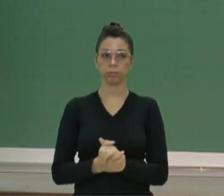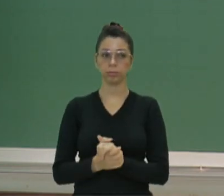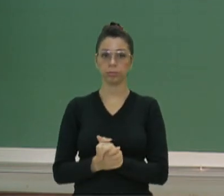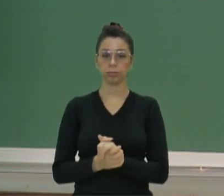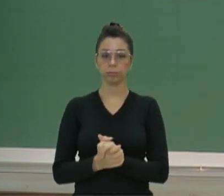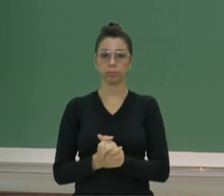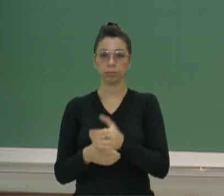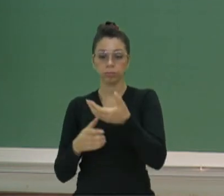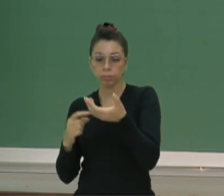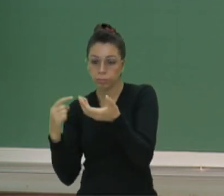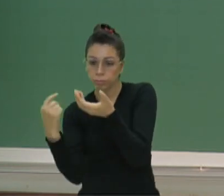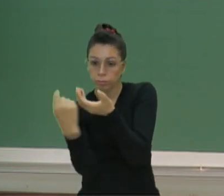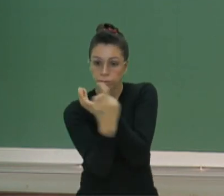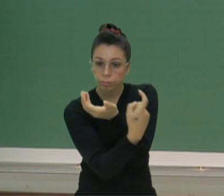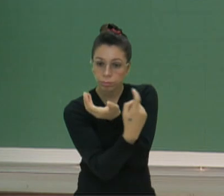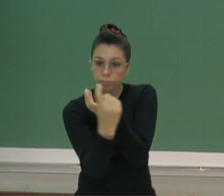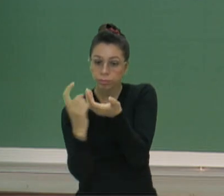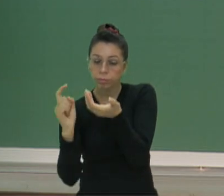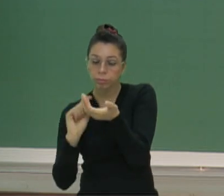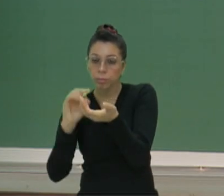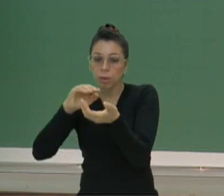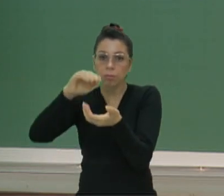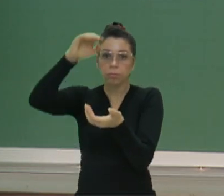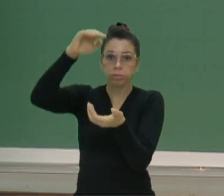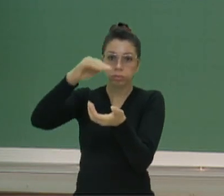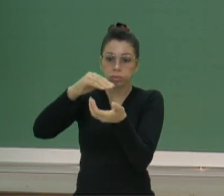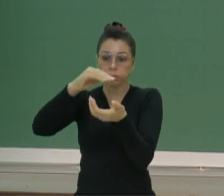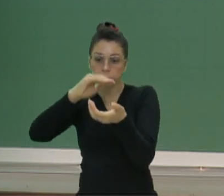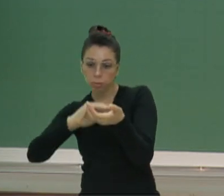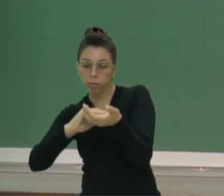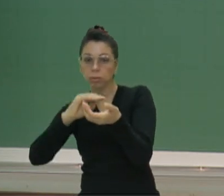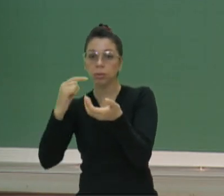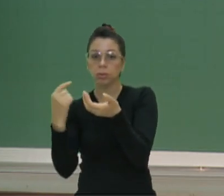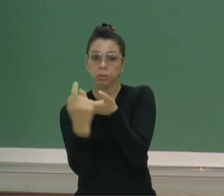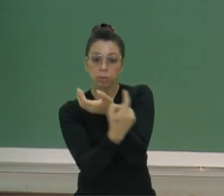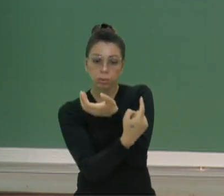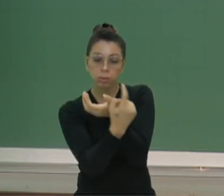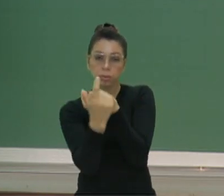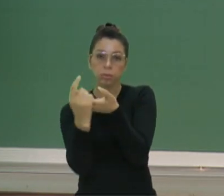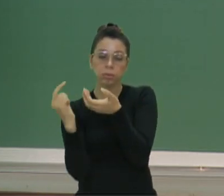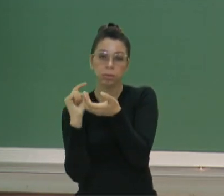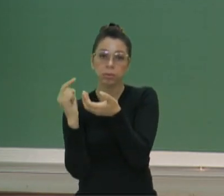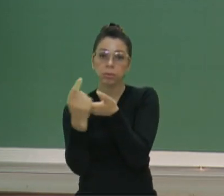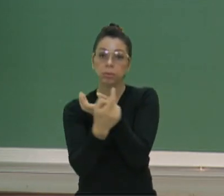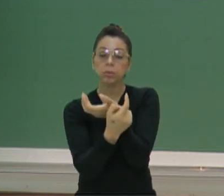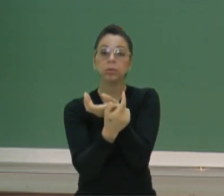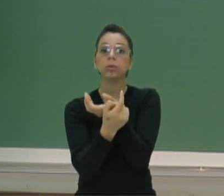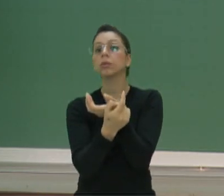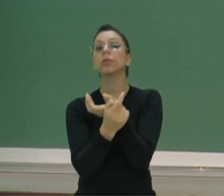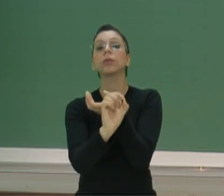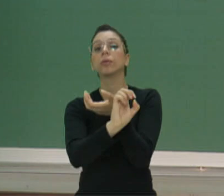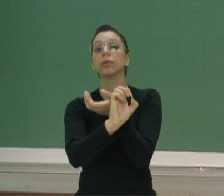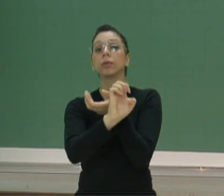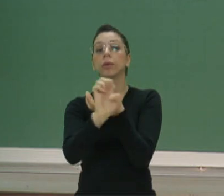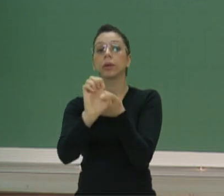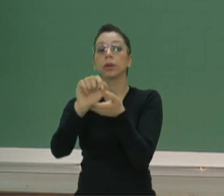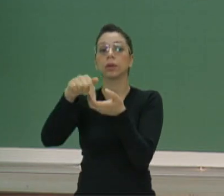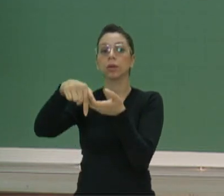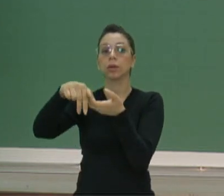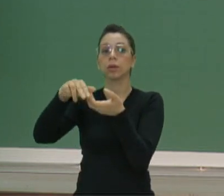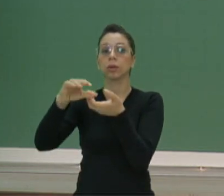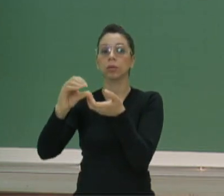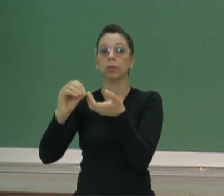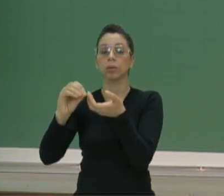região central, dividindo exatamente ao meio o diâmetro do planeta, nós vamos ter a linha do